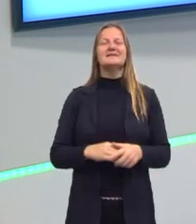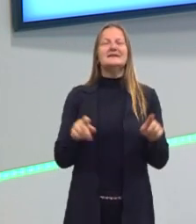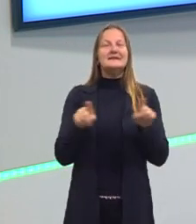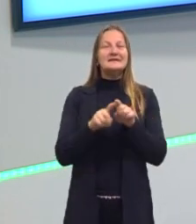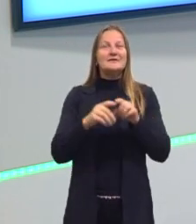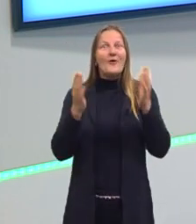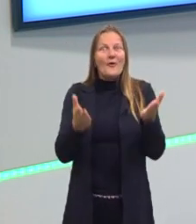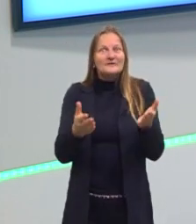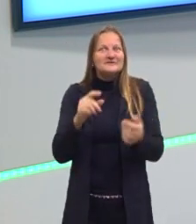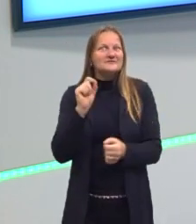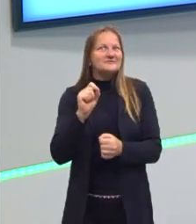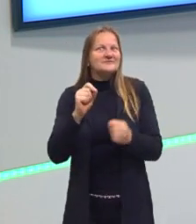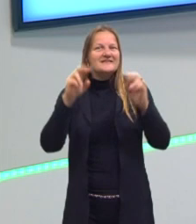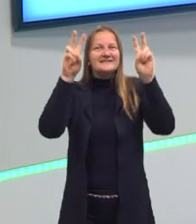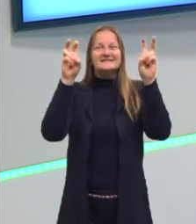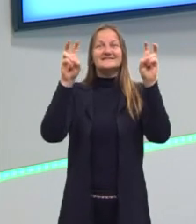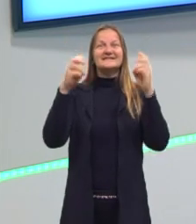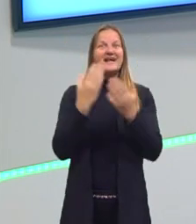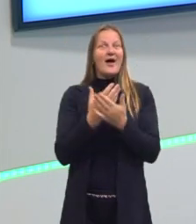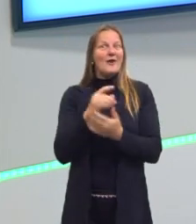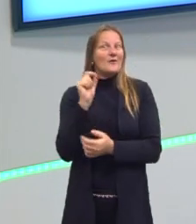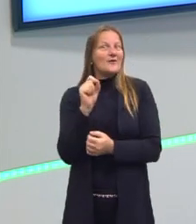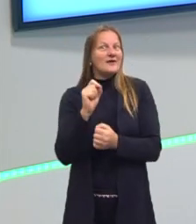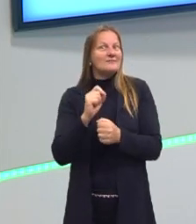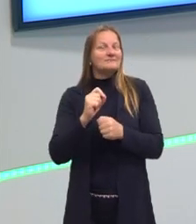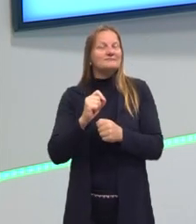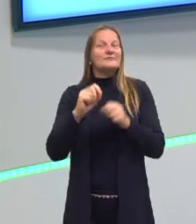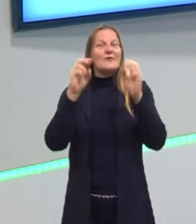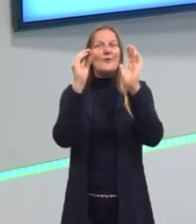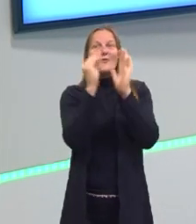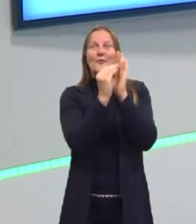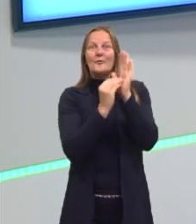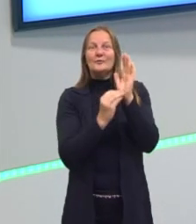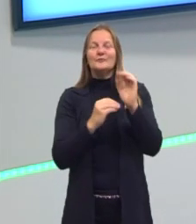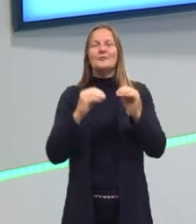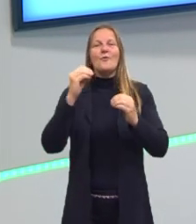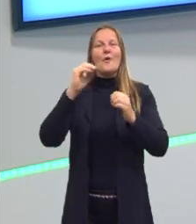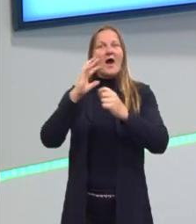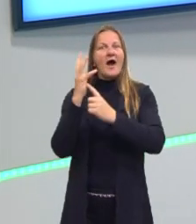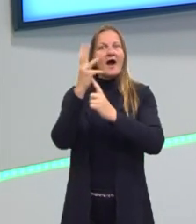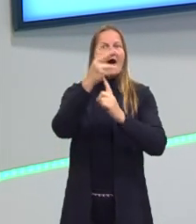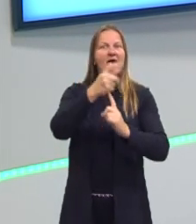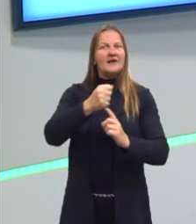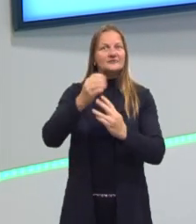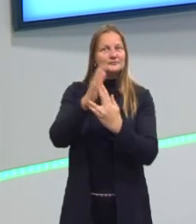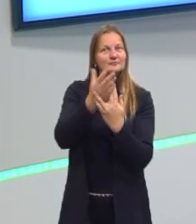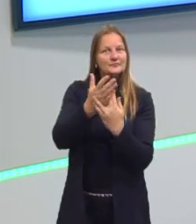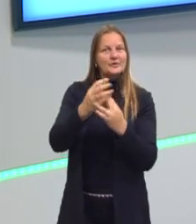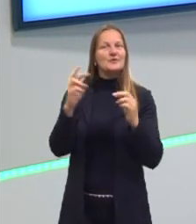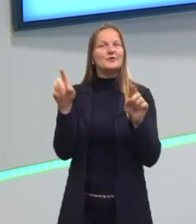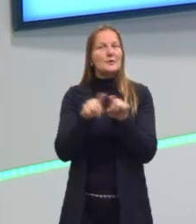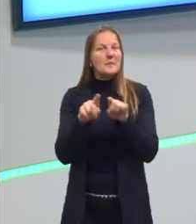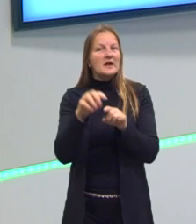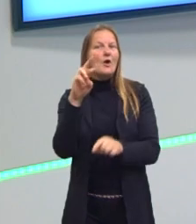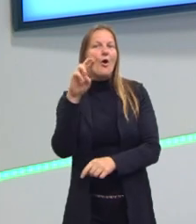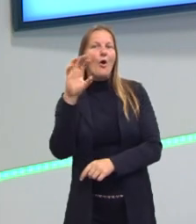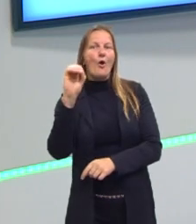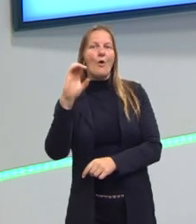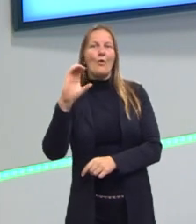e hoje a nossa aula vai falar sobre a arte barroca e rococó